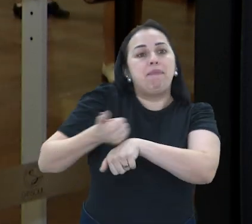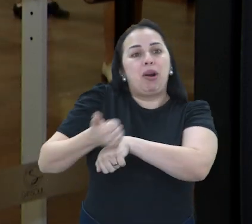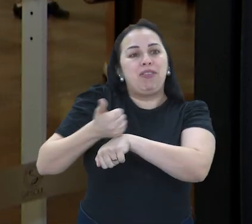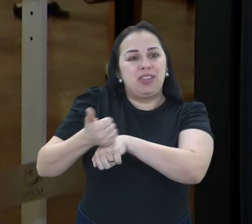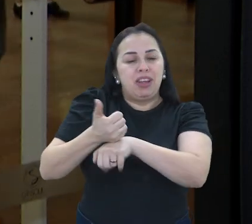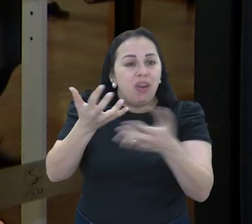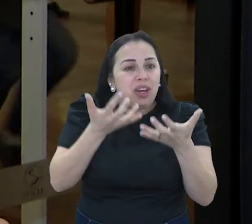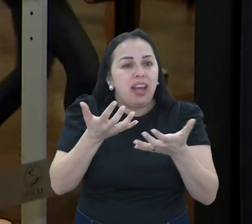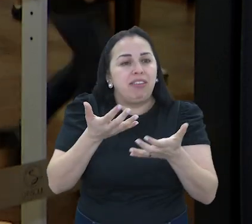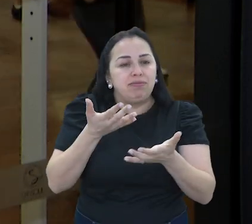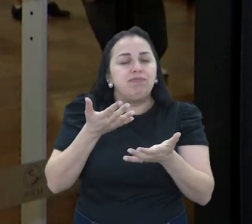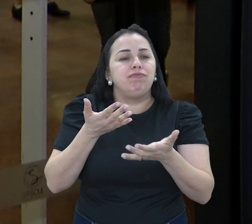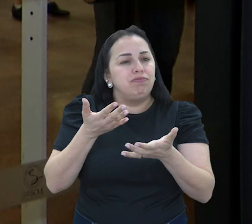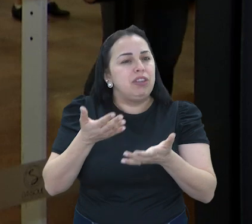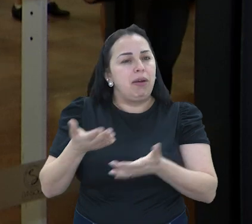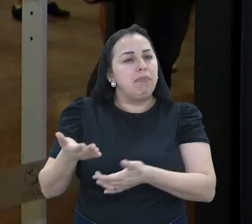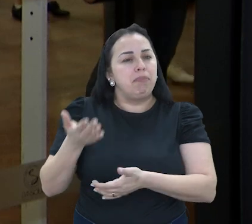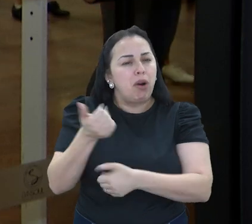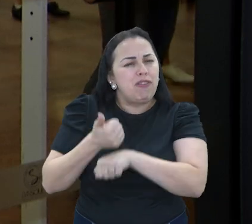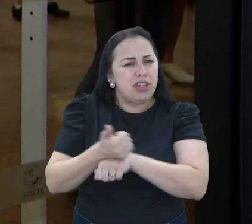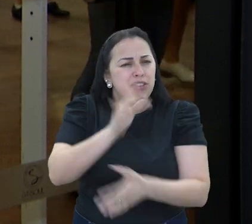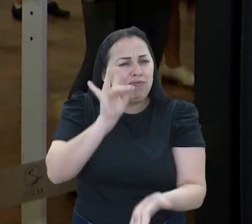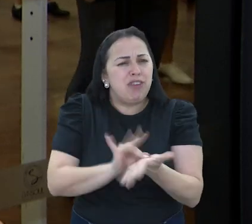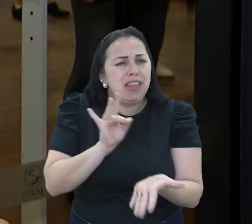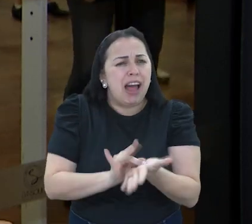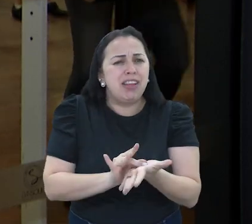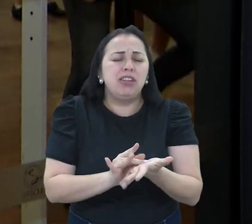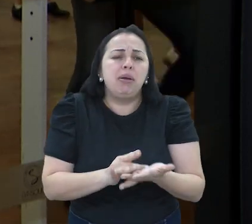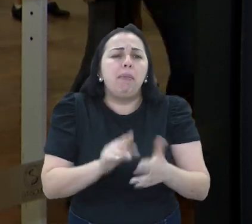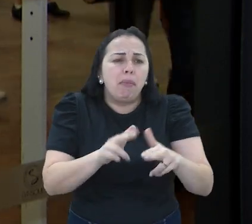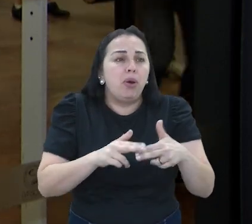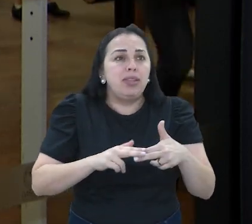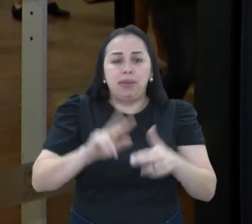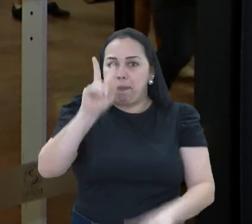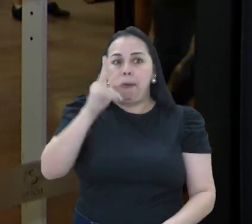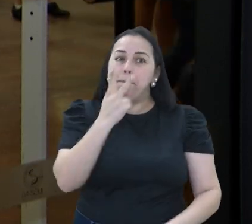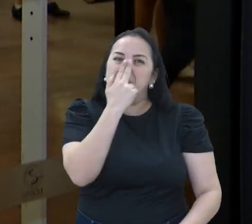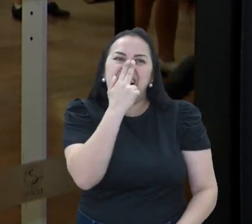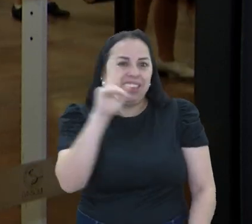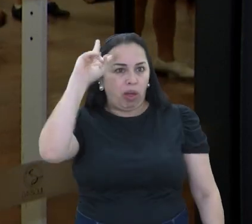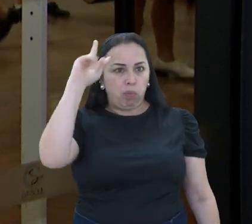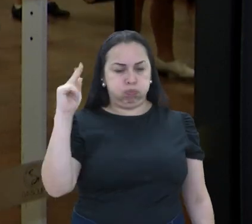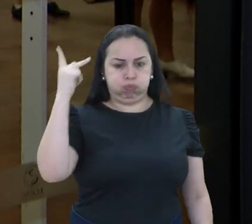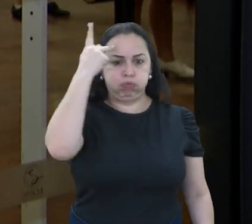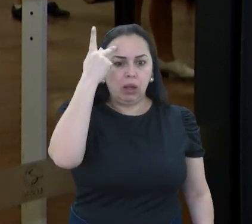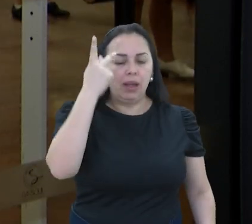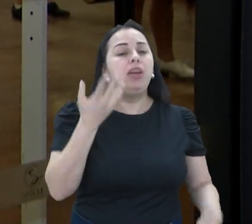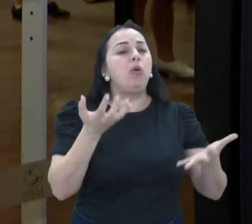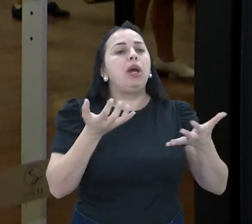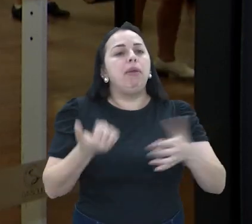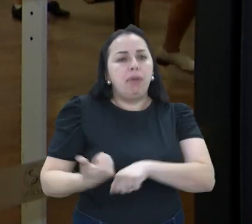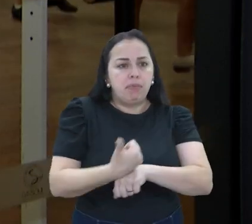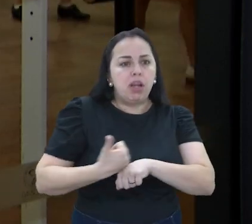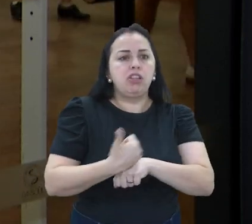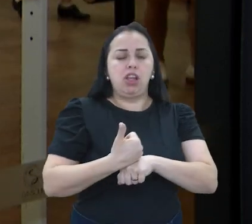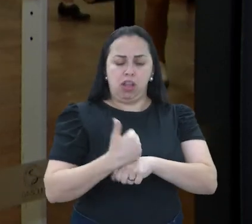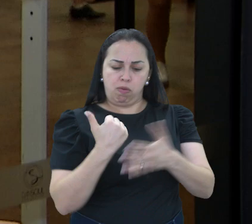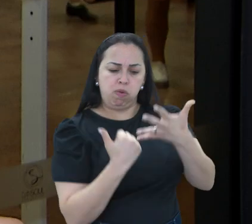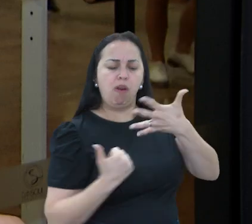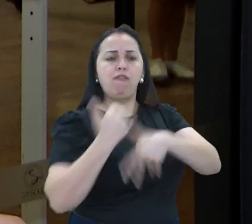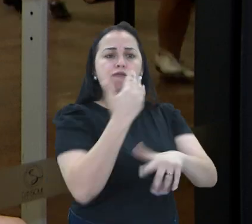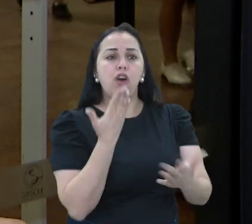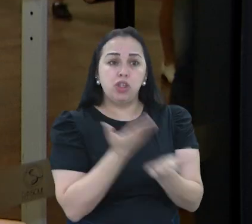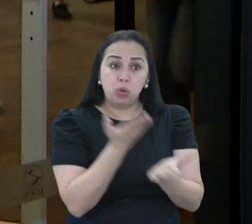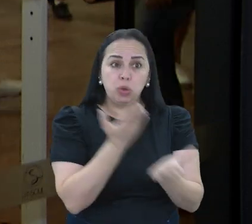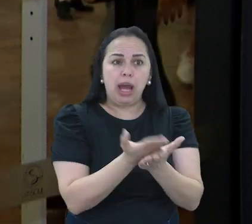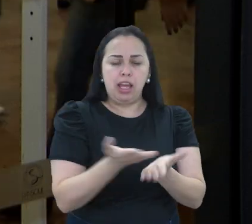vida e que eu queria viver disso. Então foi, acho que nesse momento que eu virei a chave e falei, não, eu vou me profissionalizar, vou correr atrás,